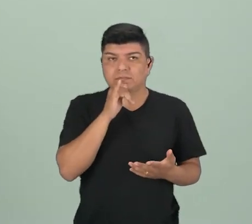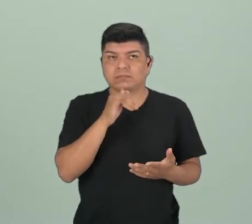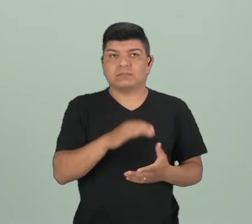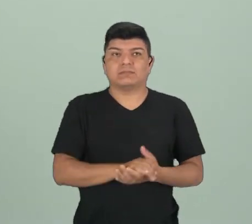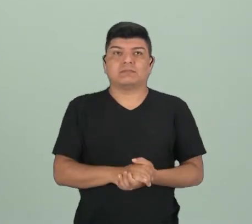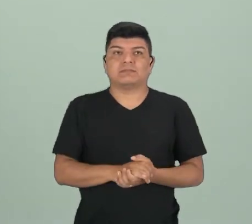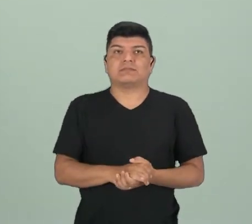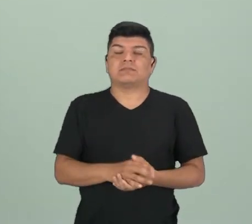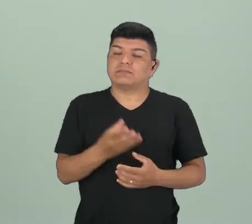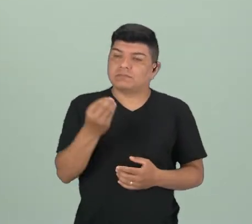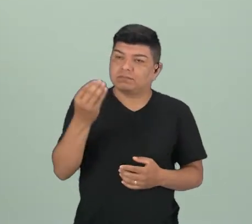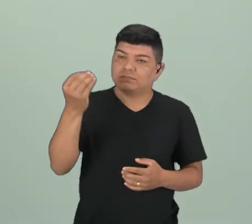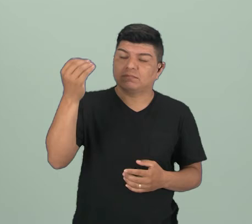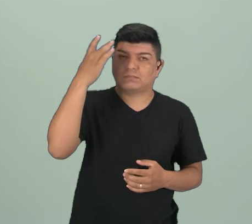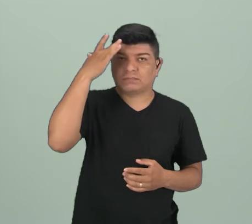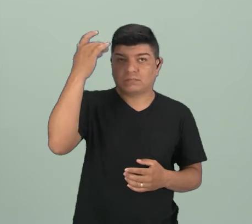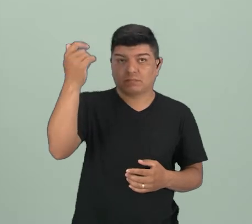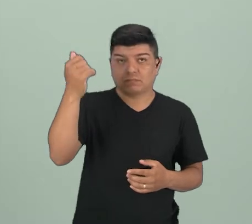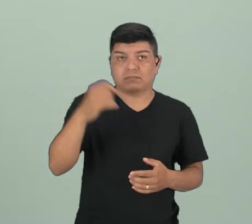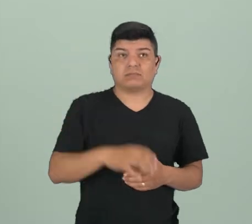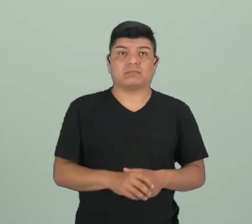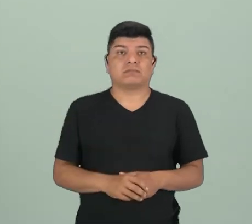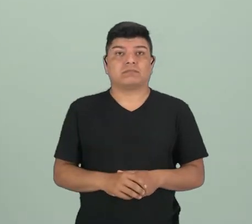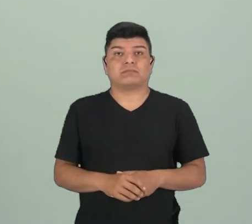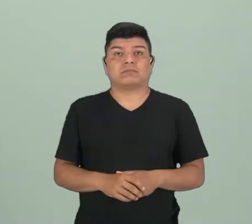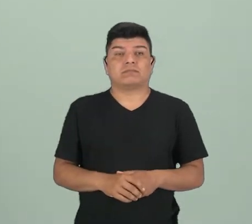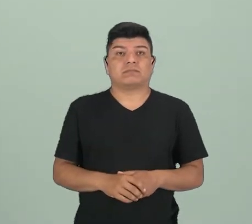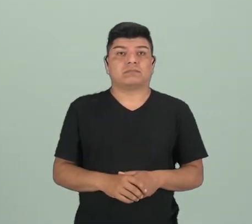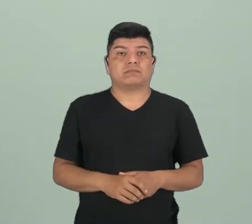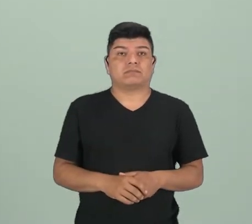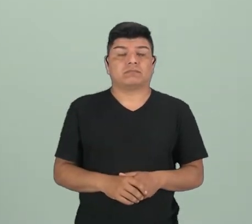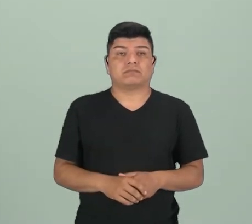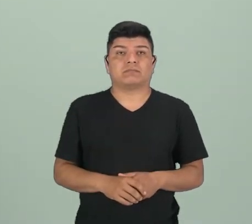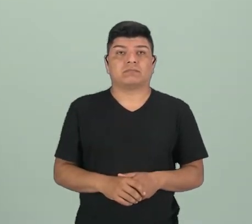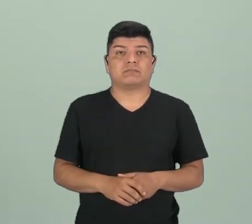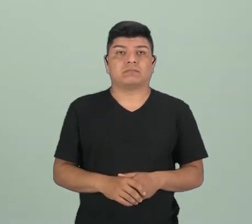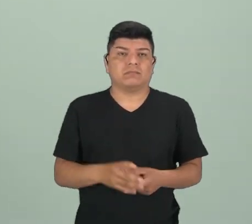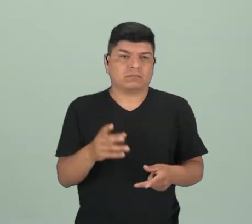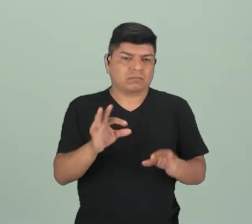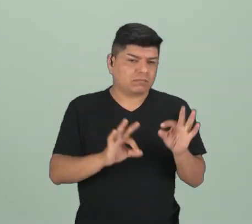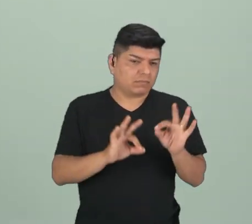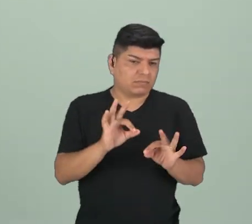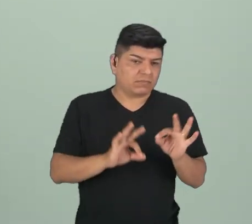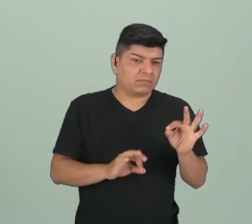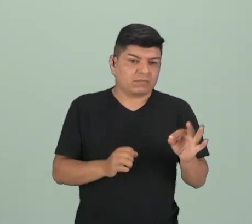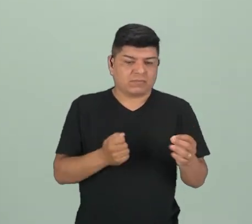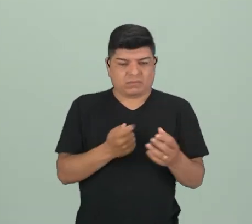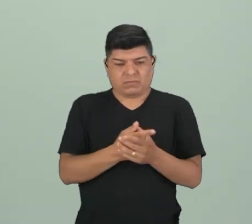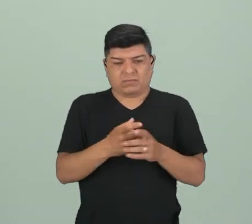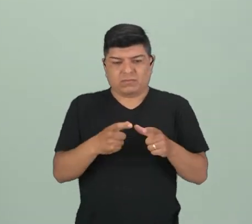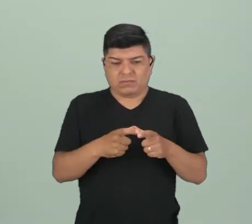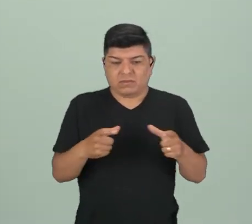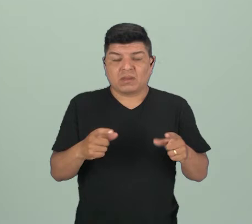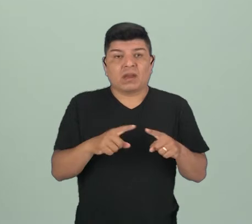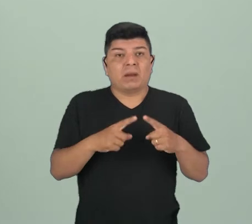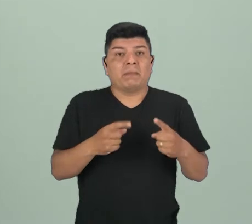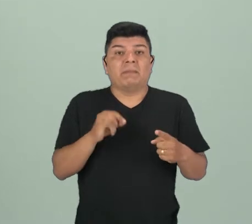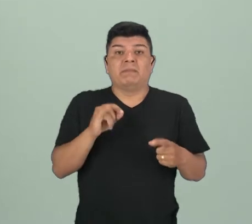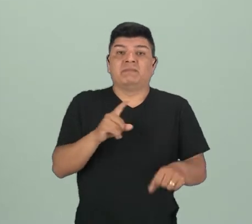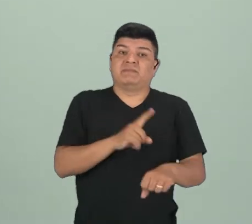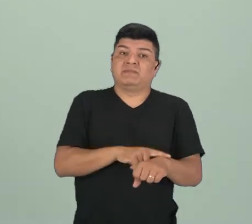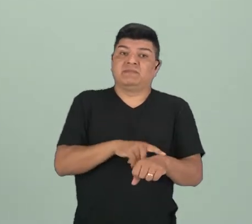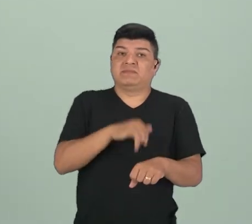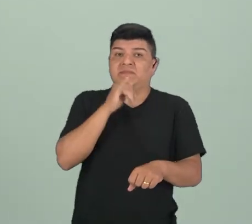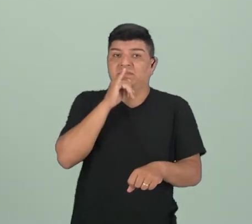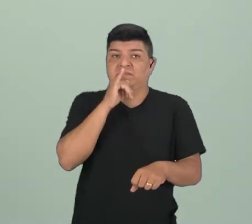viajarei amanhã, né? Viajarei amanhã, quer dizer que eu viajarei amanhã. Tá organizado, tá comprada a passagem, tá tudo certinho. Mas se lá na hora, por